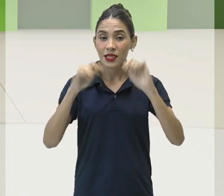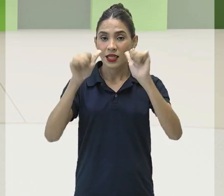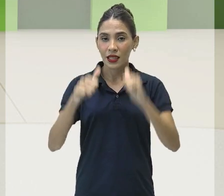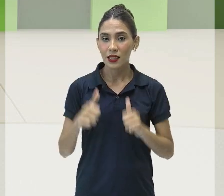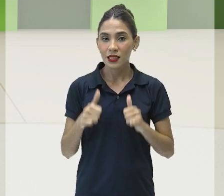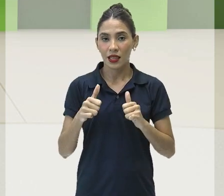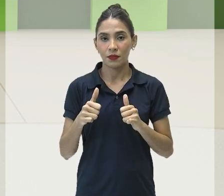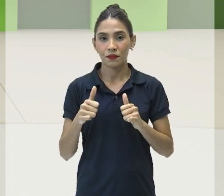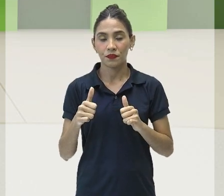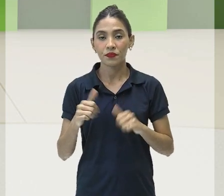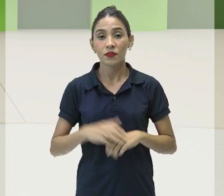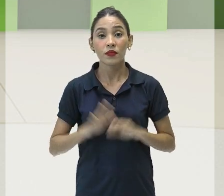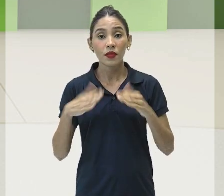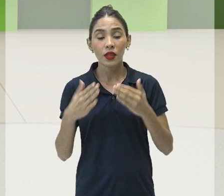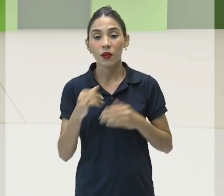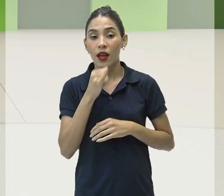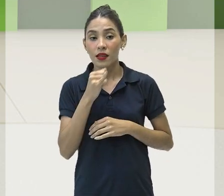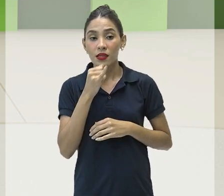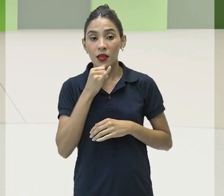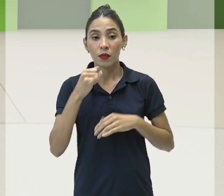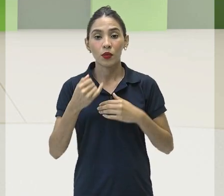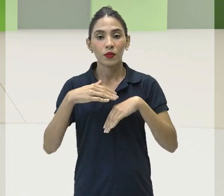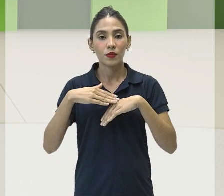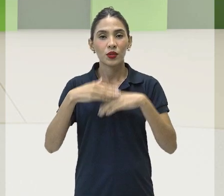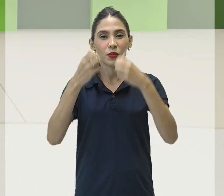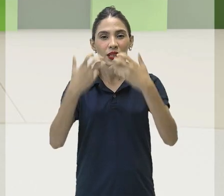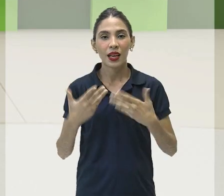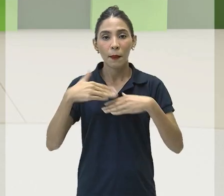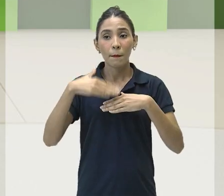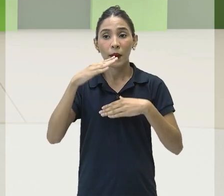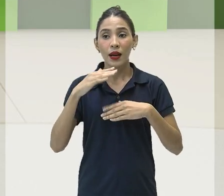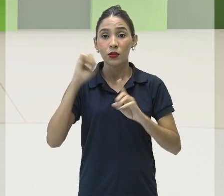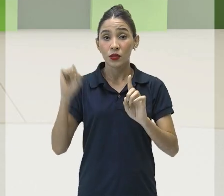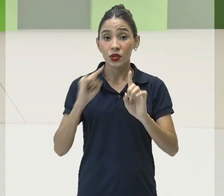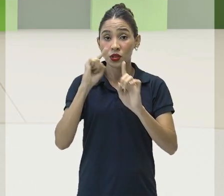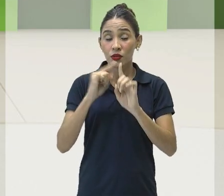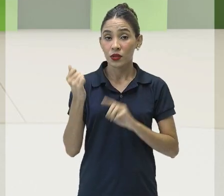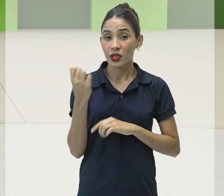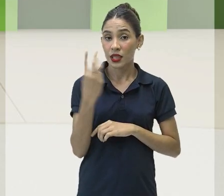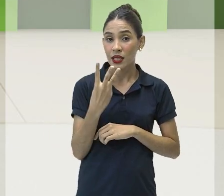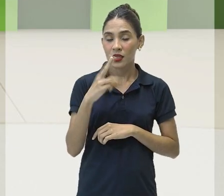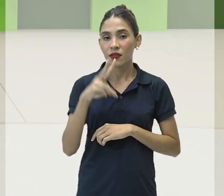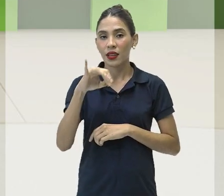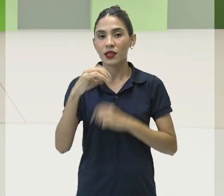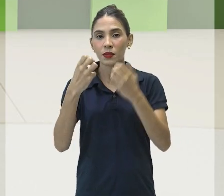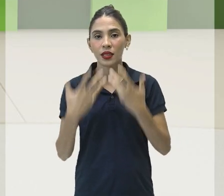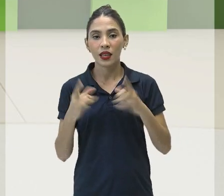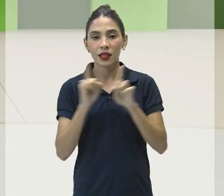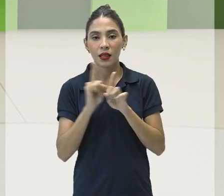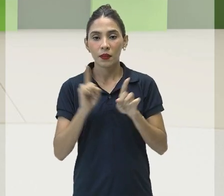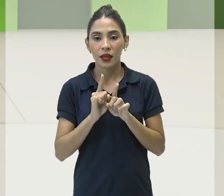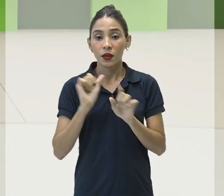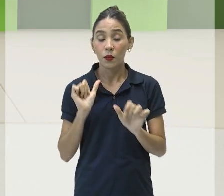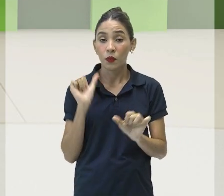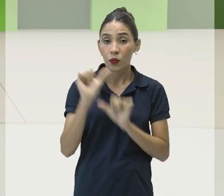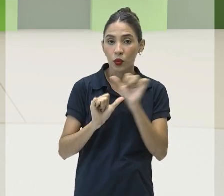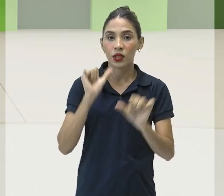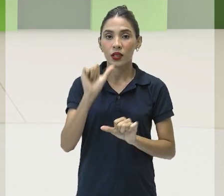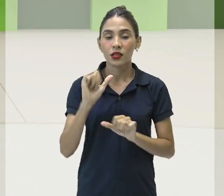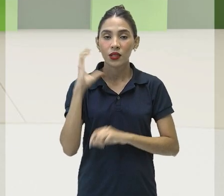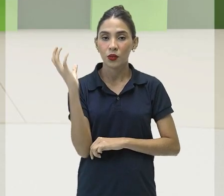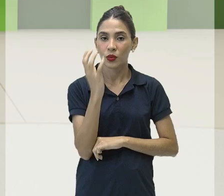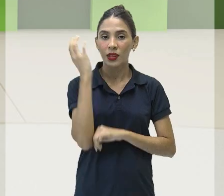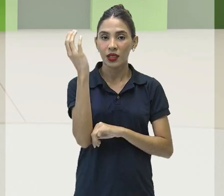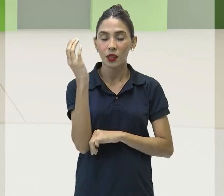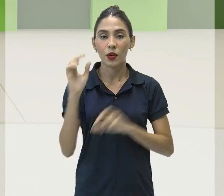até com calma, né? Então, para a gente falar mais sobre o objetivo 13, que vem falando aí para a gente sobre as mudanças do clima,